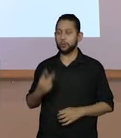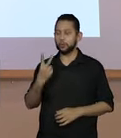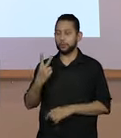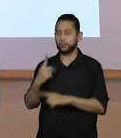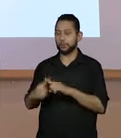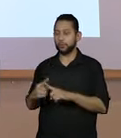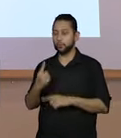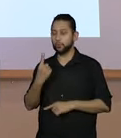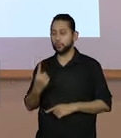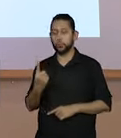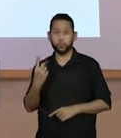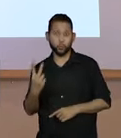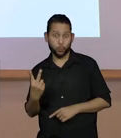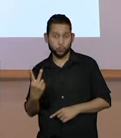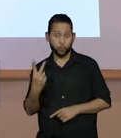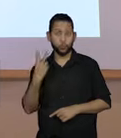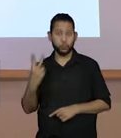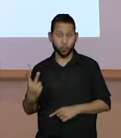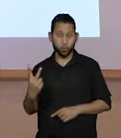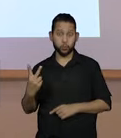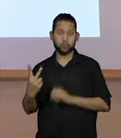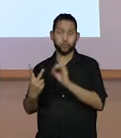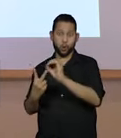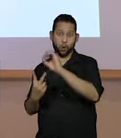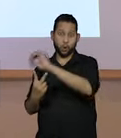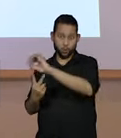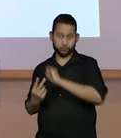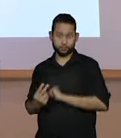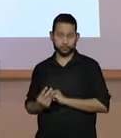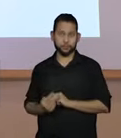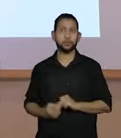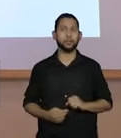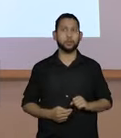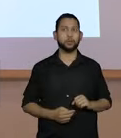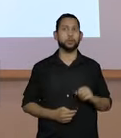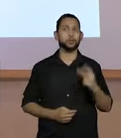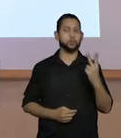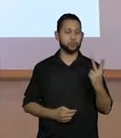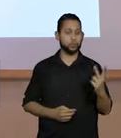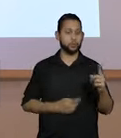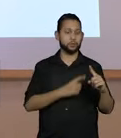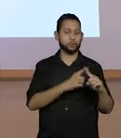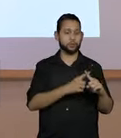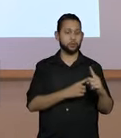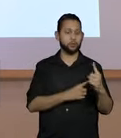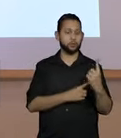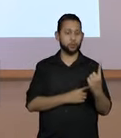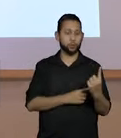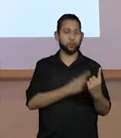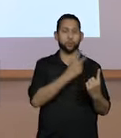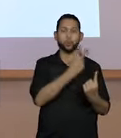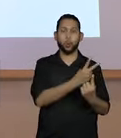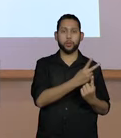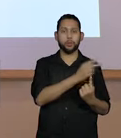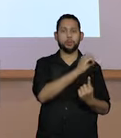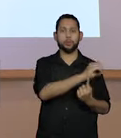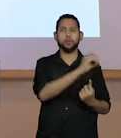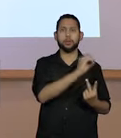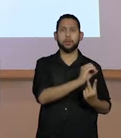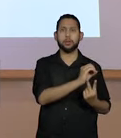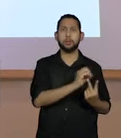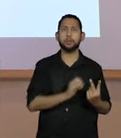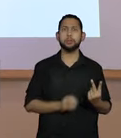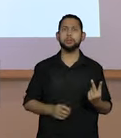1, 2, 2 vezes 1, 2, mas espera aí,